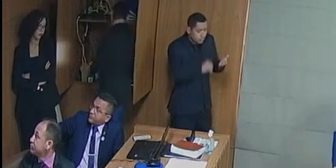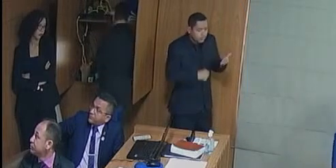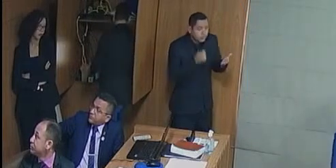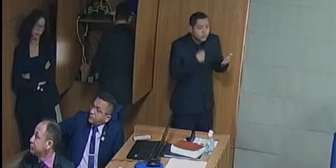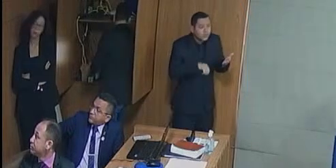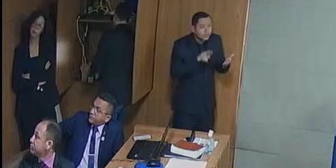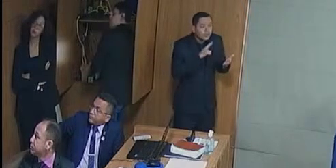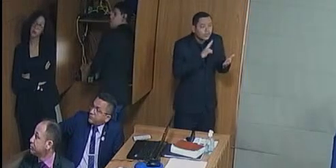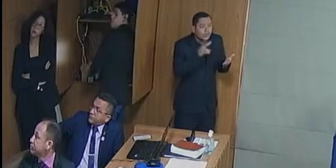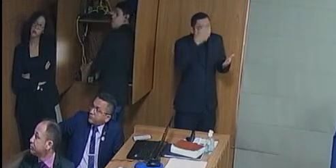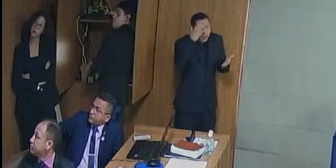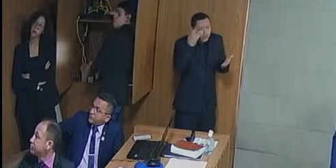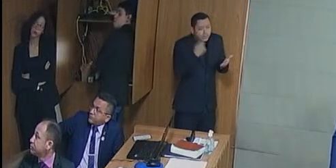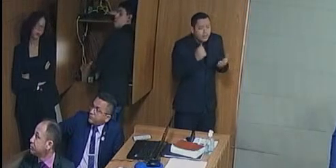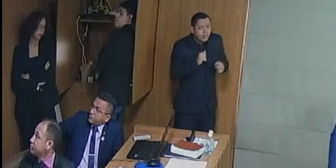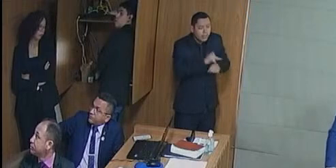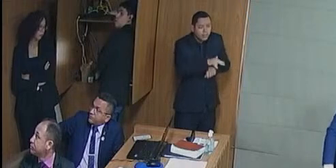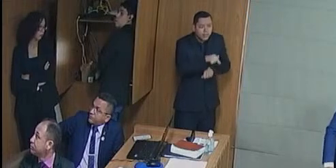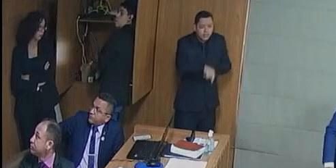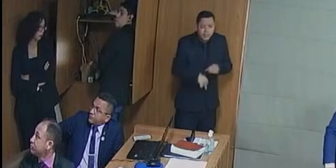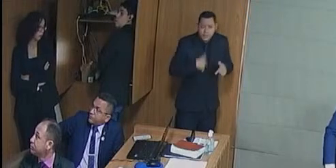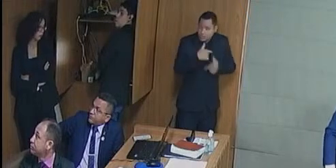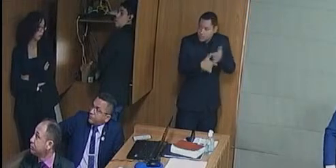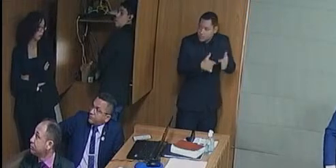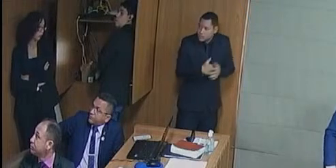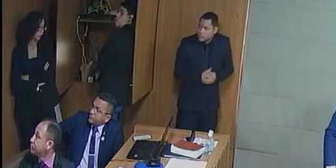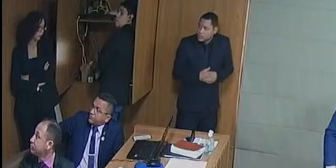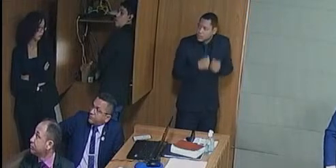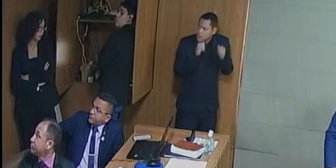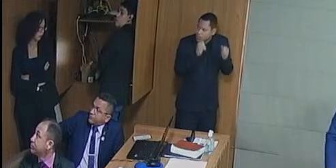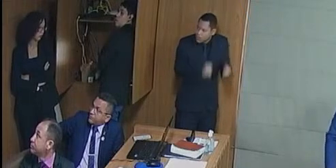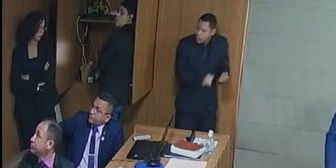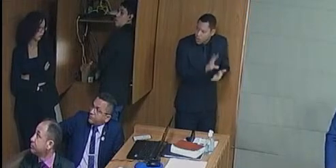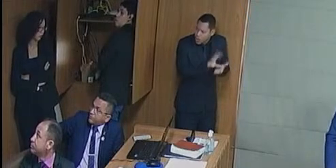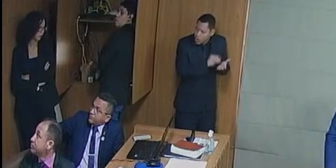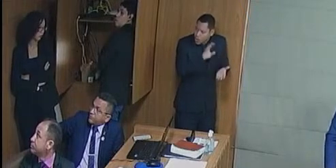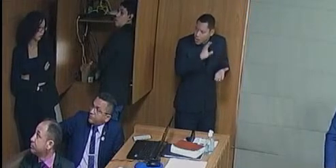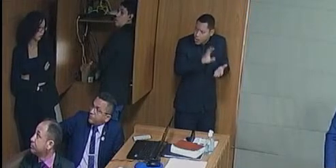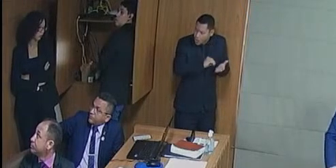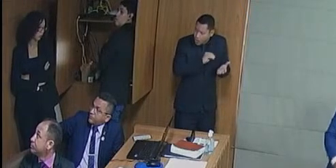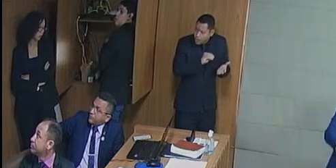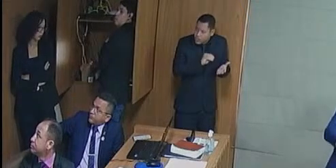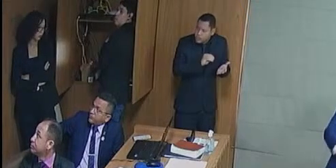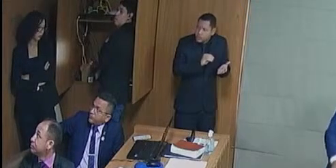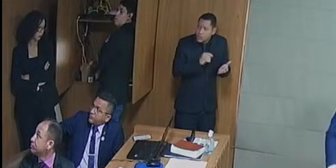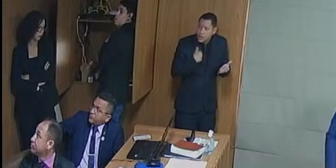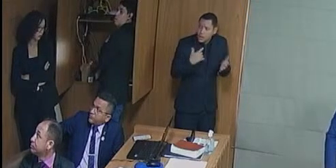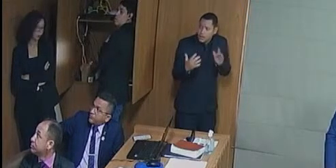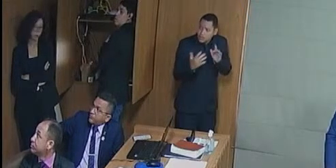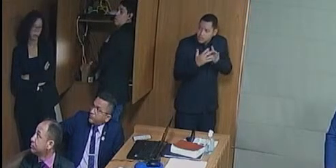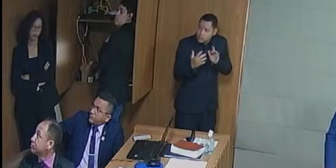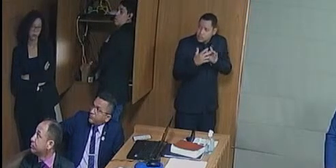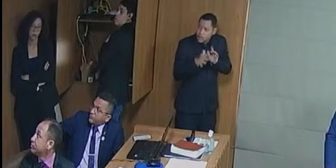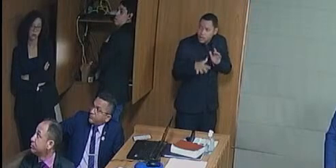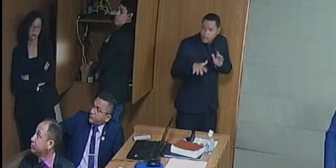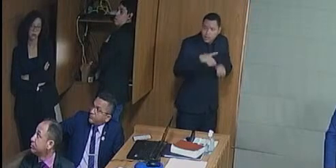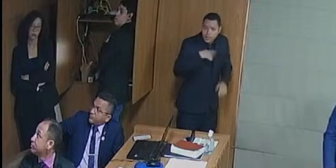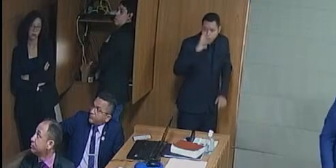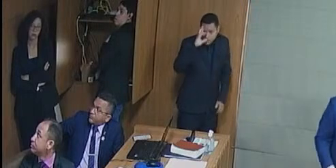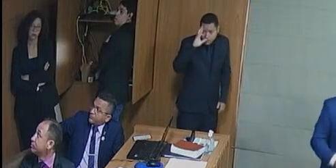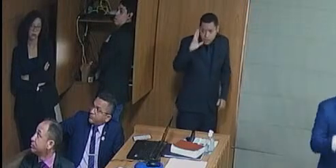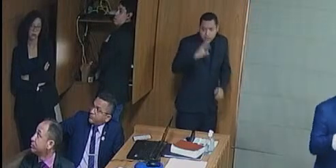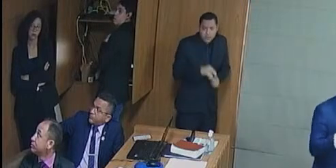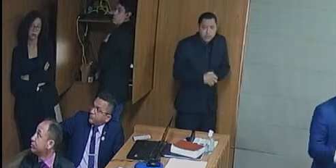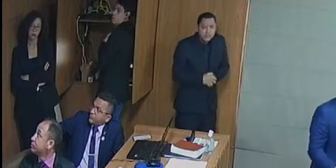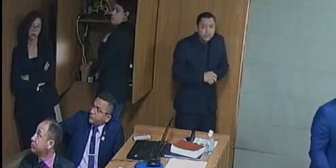por favor pode ser xerox Essa é o diálogo que ele Manteve com a minha chefe de gabinete para